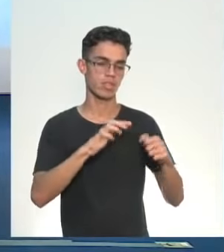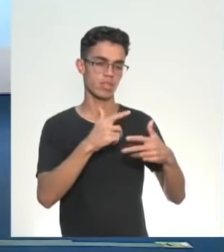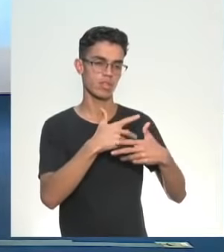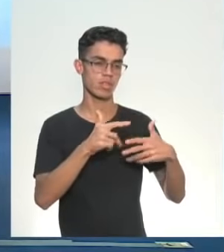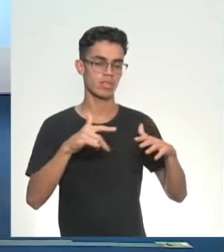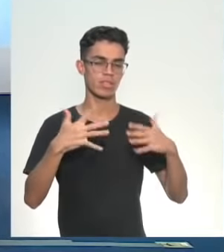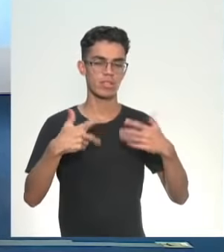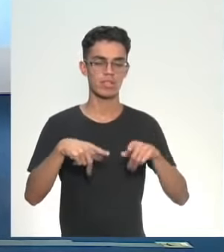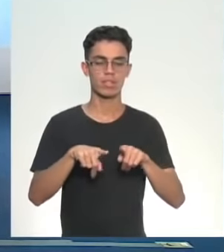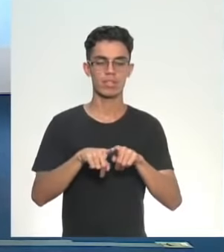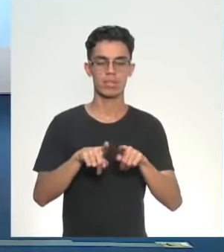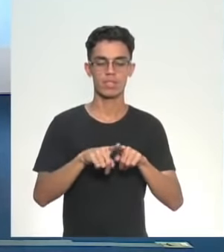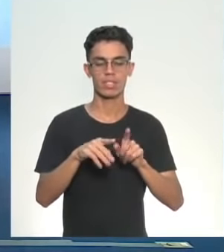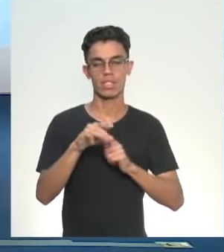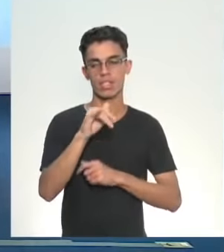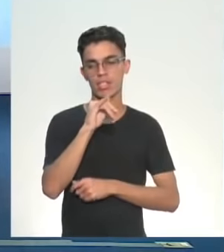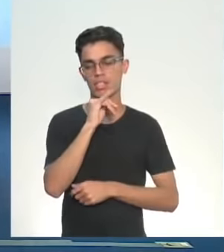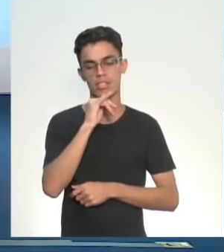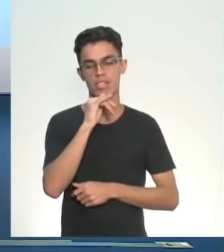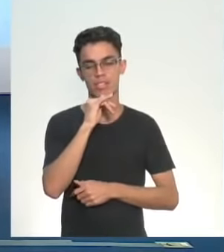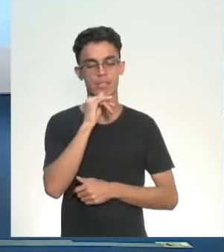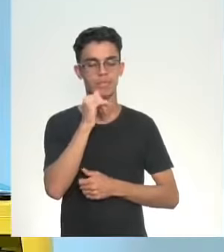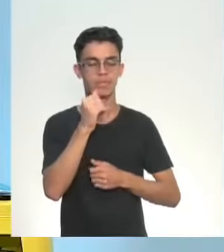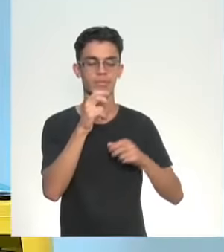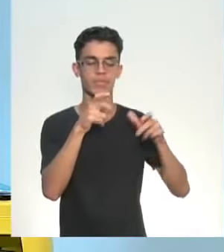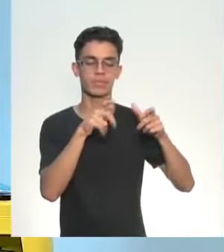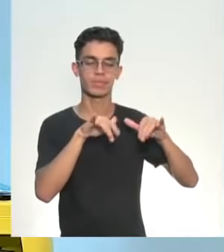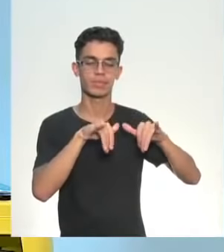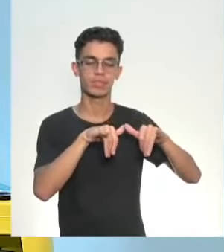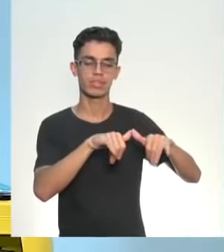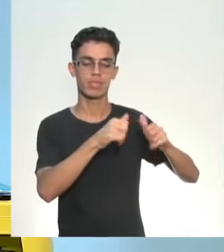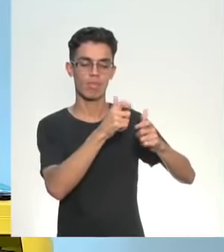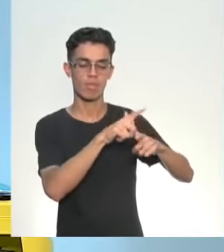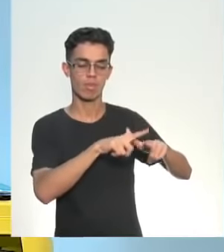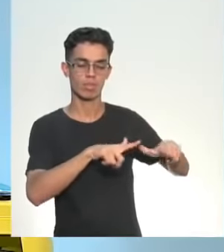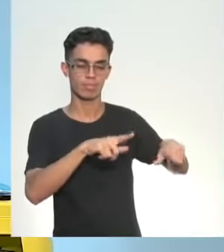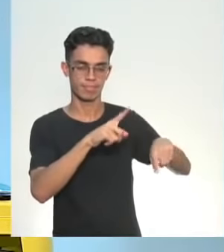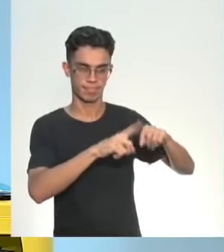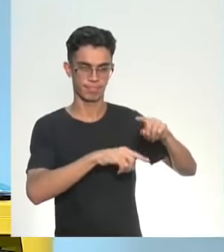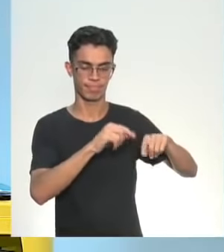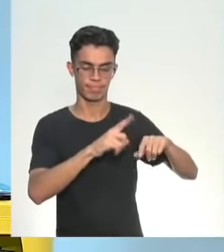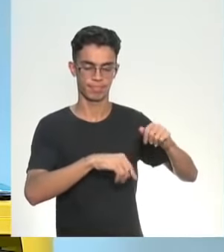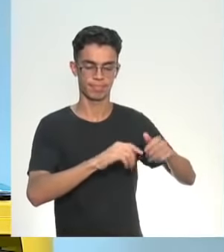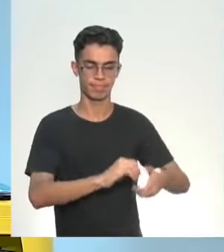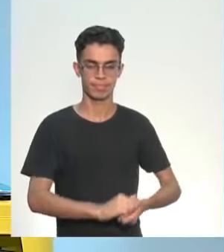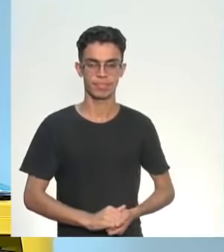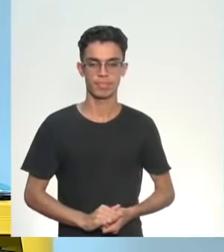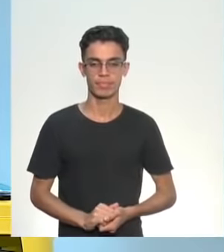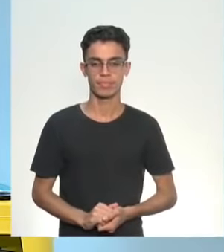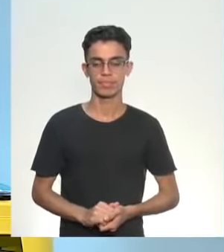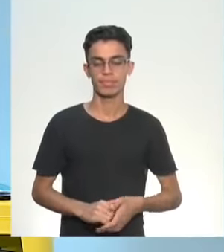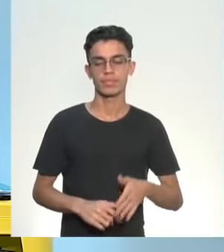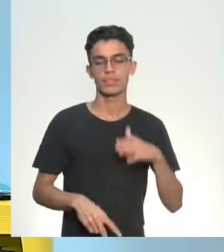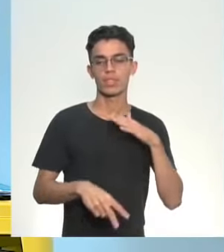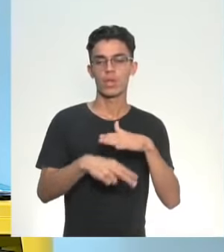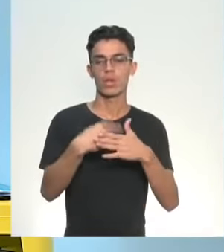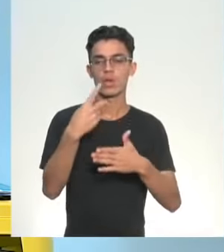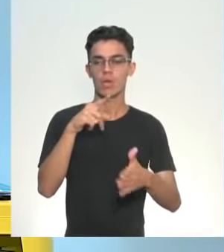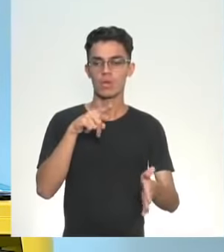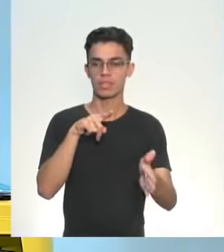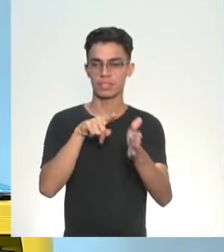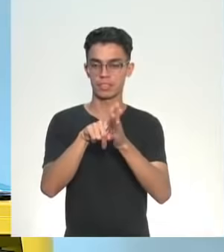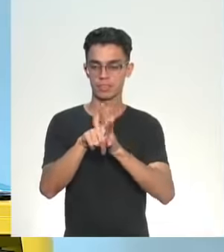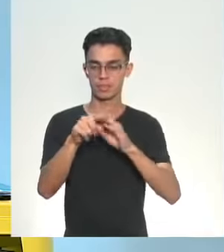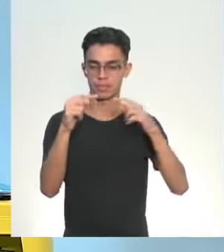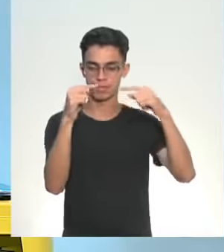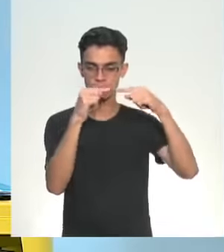também né Como esvaziar por exemplo a prateleira lá do mercado beleza Vamos agora para nossa segunda pergunta também